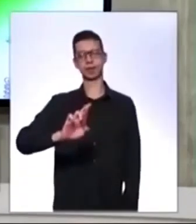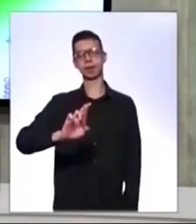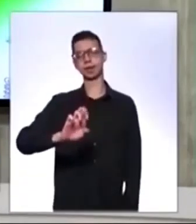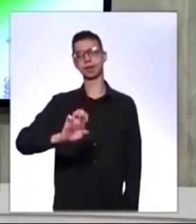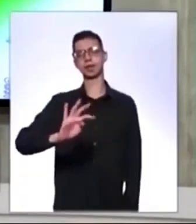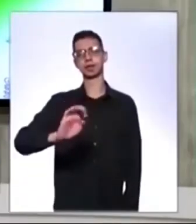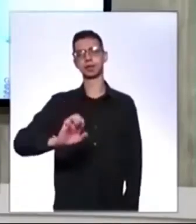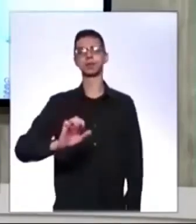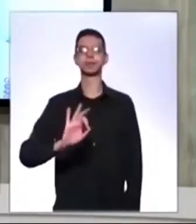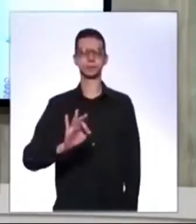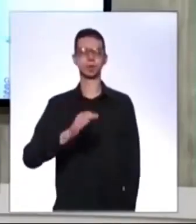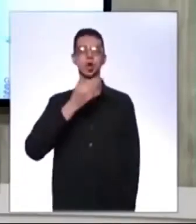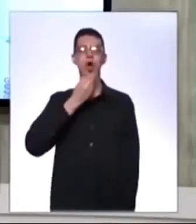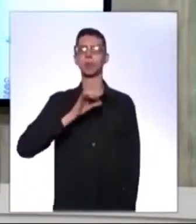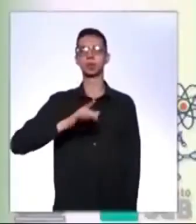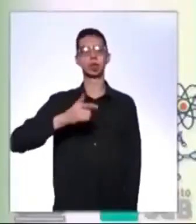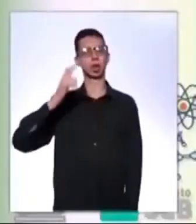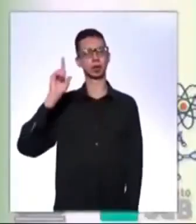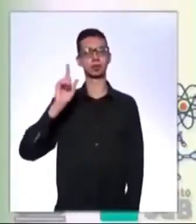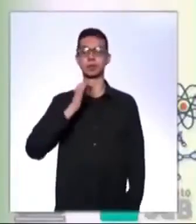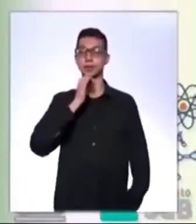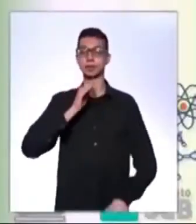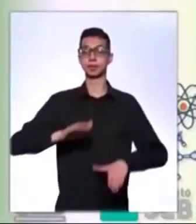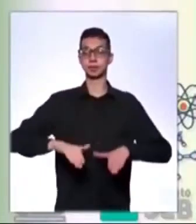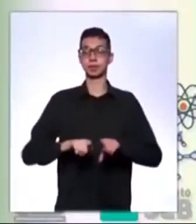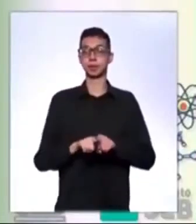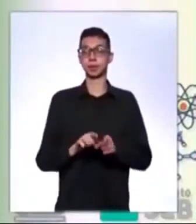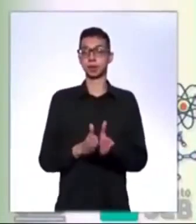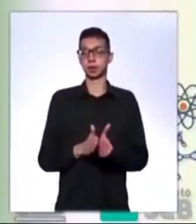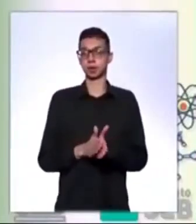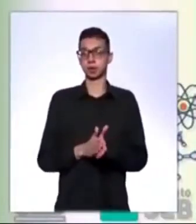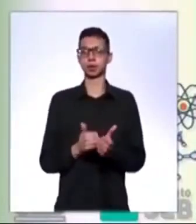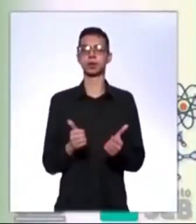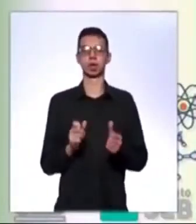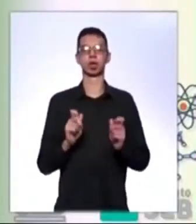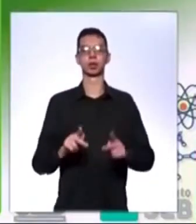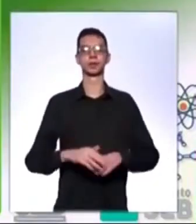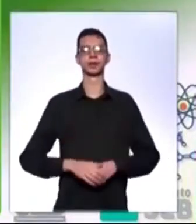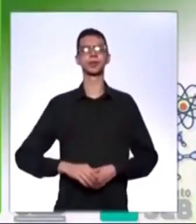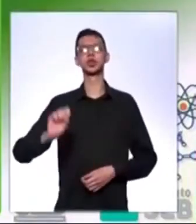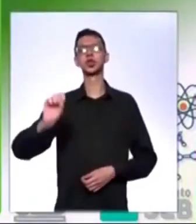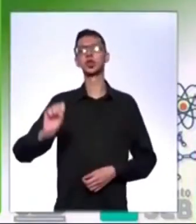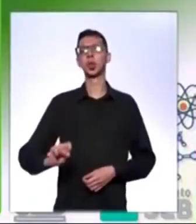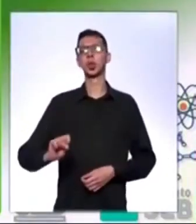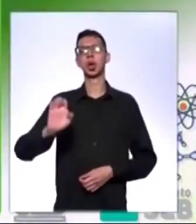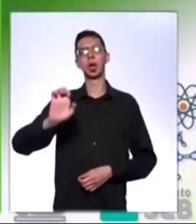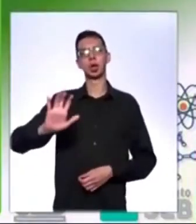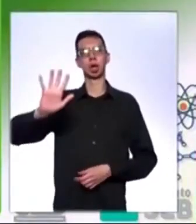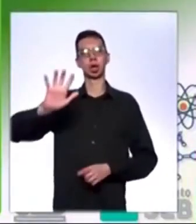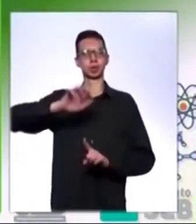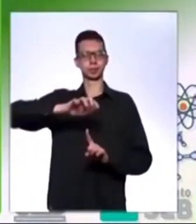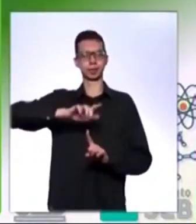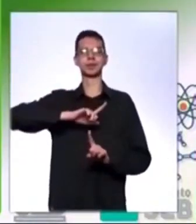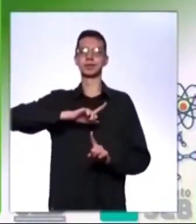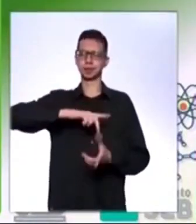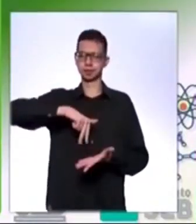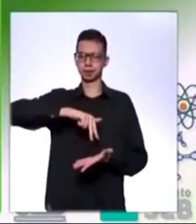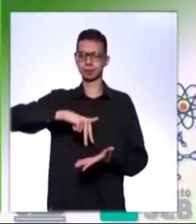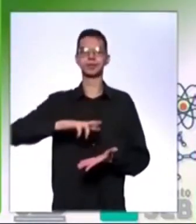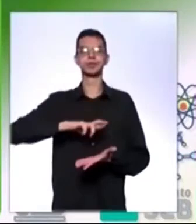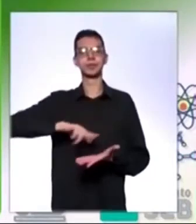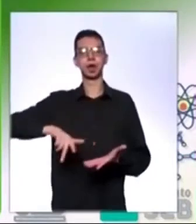certo? No sul, muita influência, né, europeia, vão ter muitas danças. Olha lá, as danças